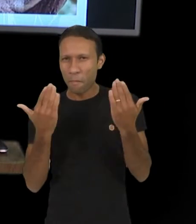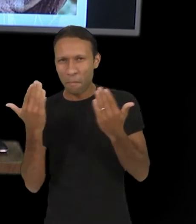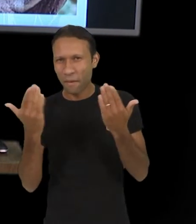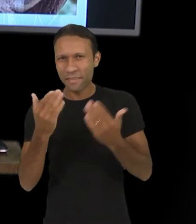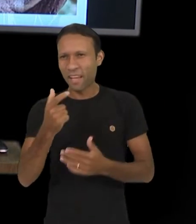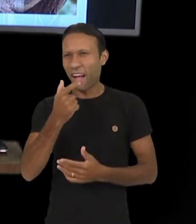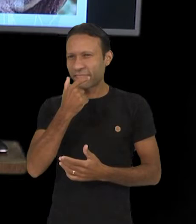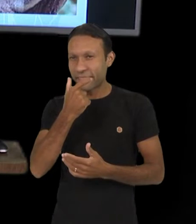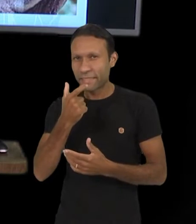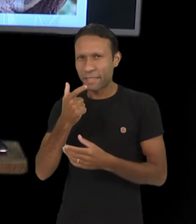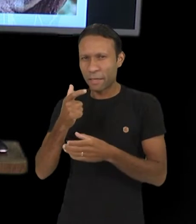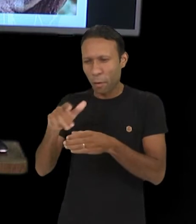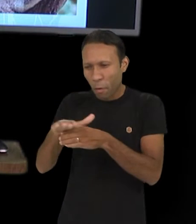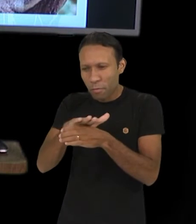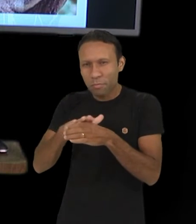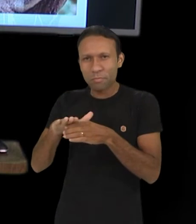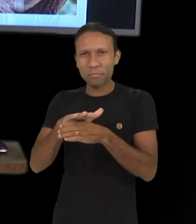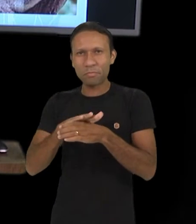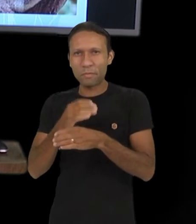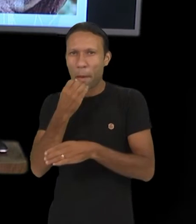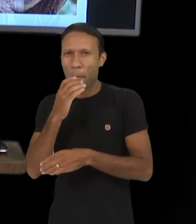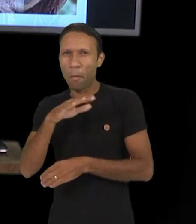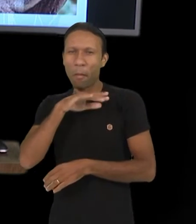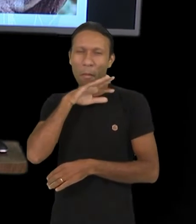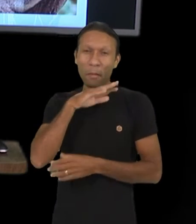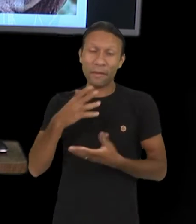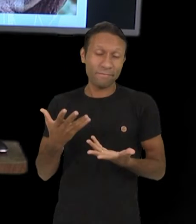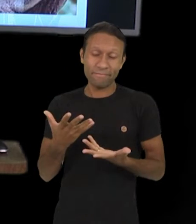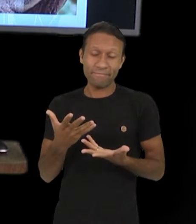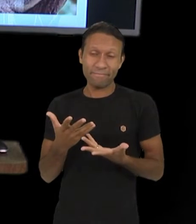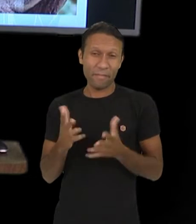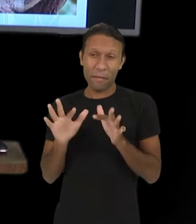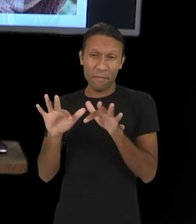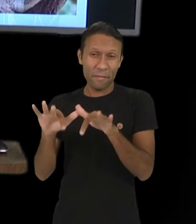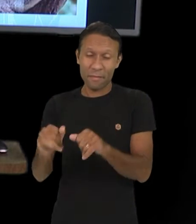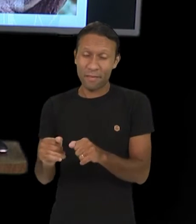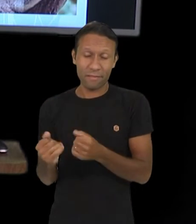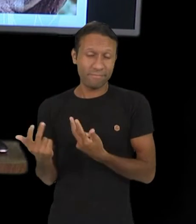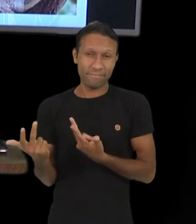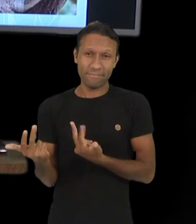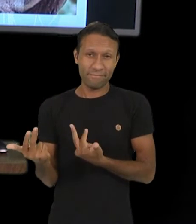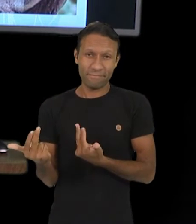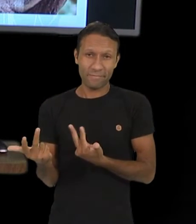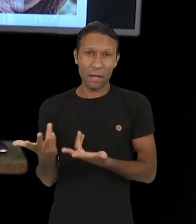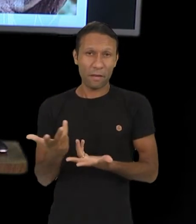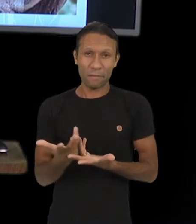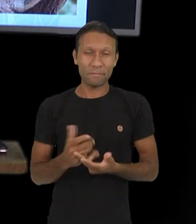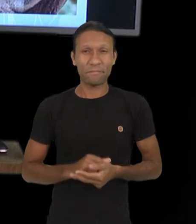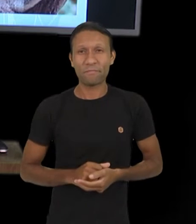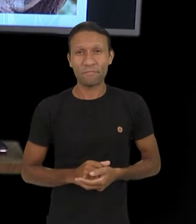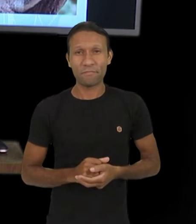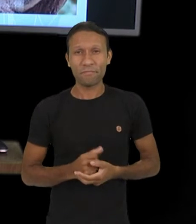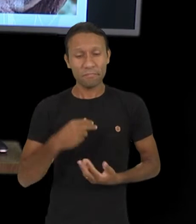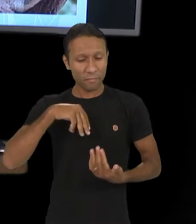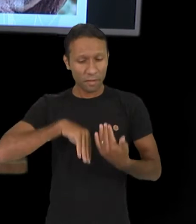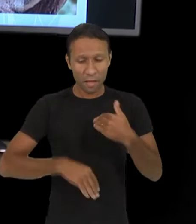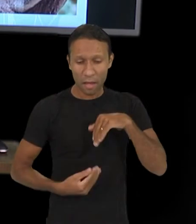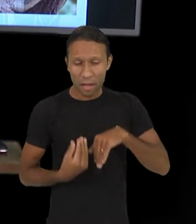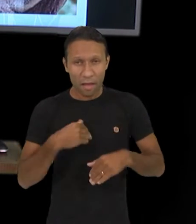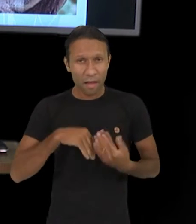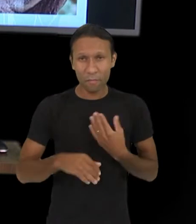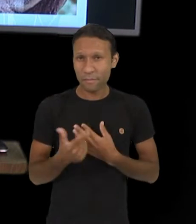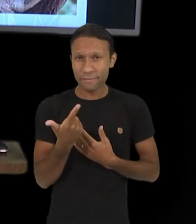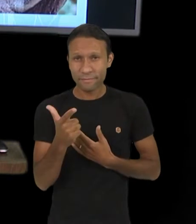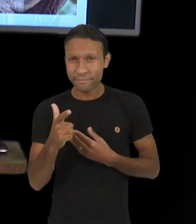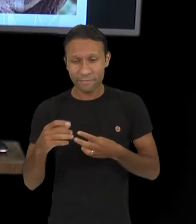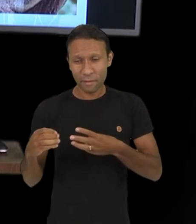com biscoito, se é muito biscoito com recheio. No fim das contas, dá no mesmo, tá? É um organismo que não tem célula, mas